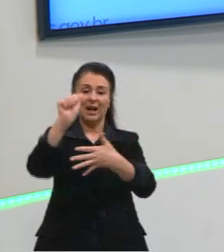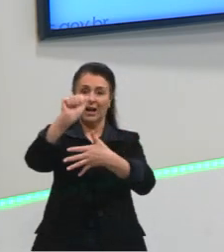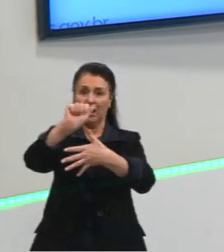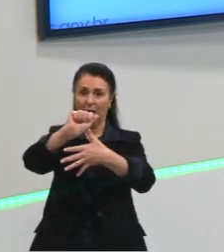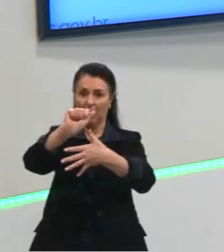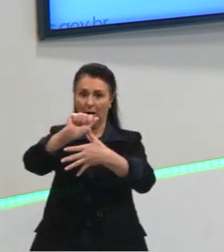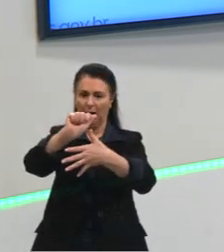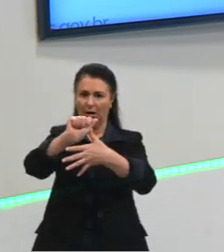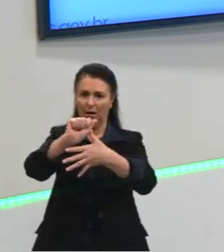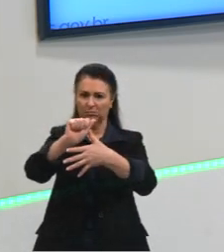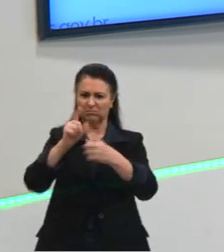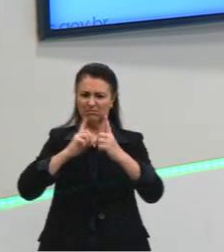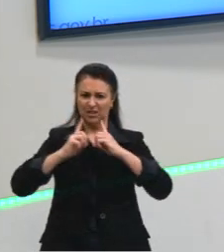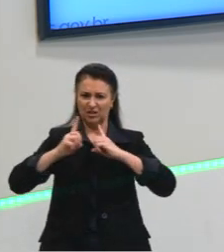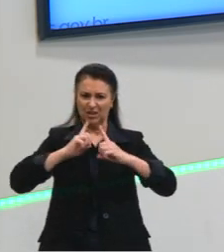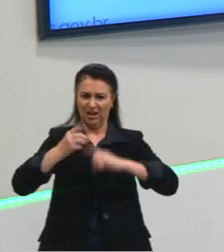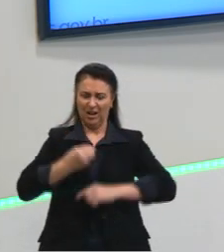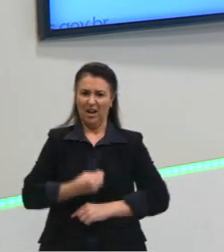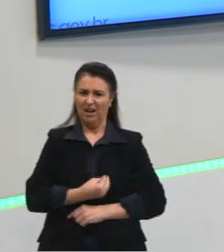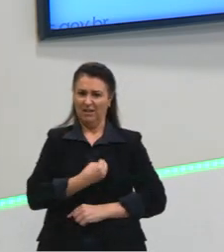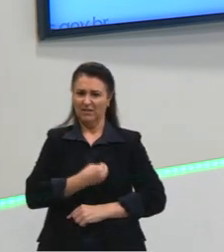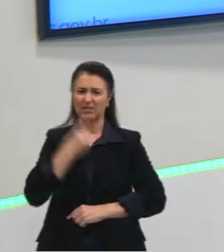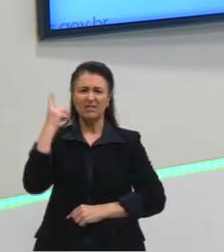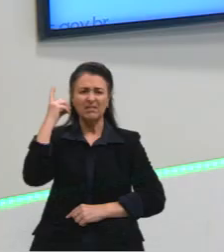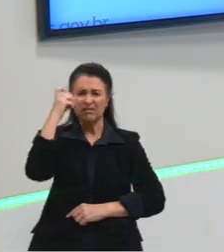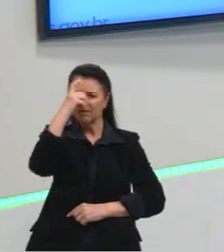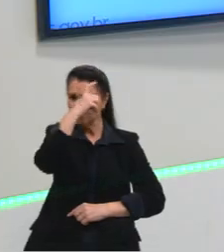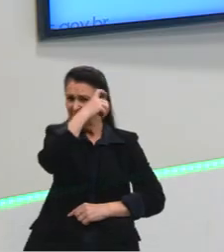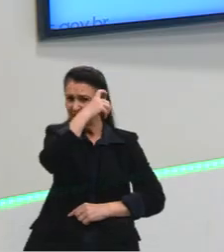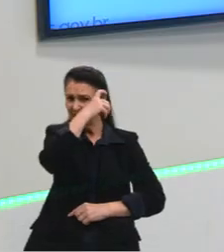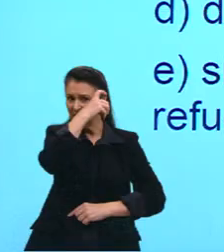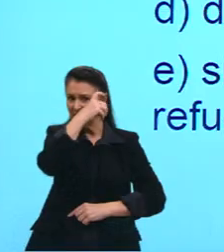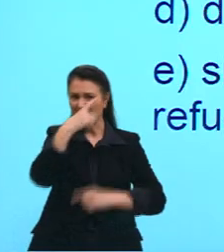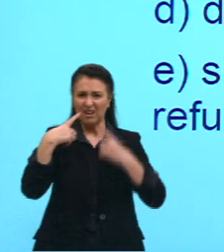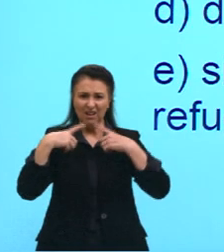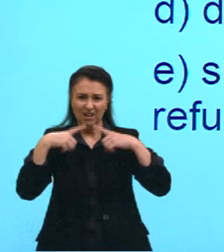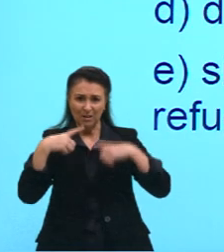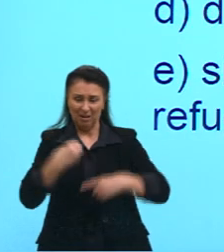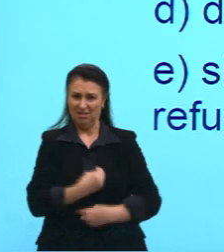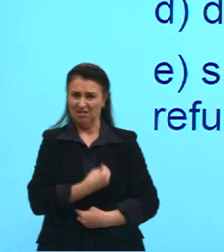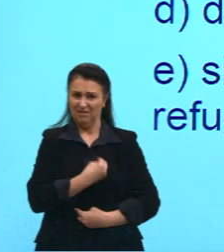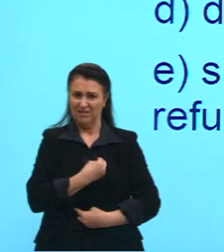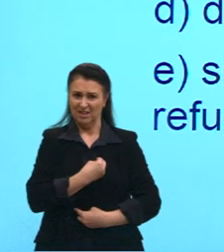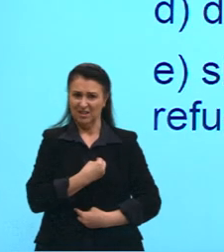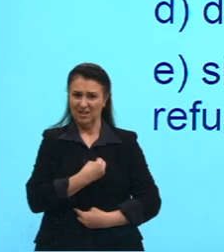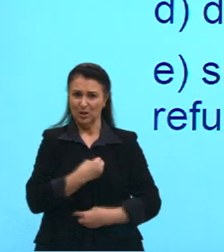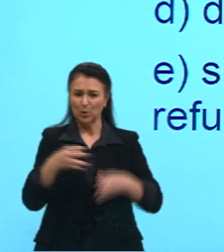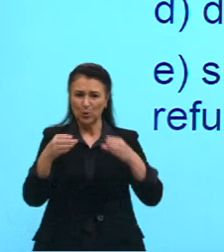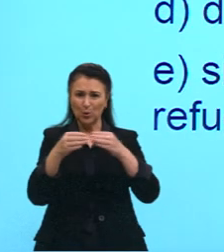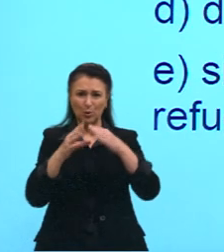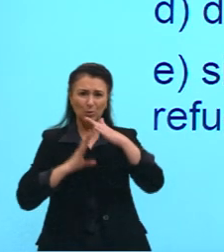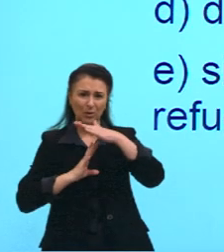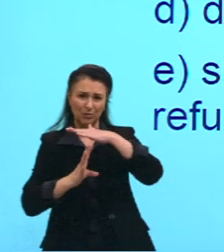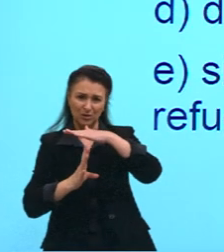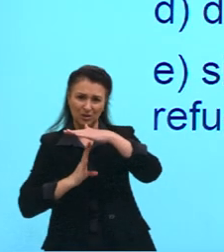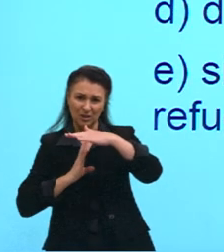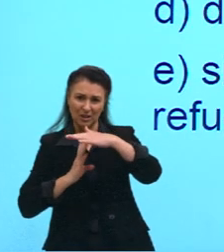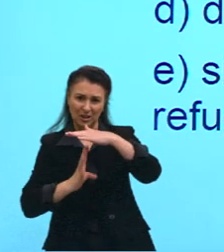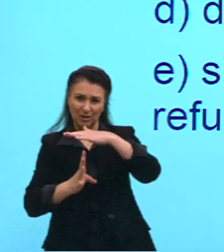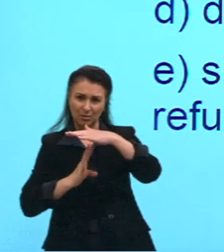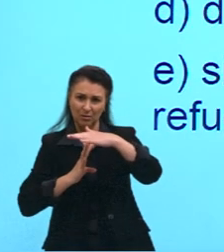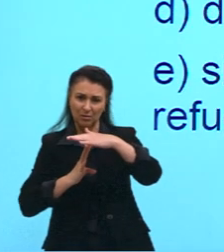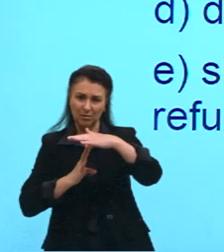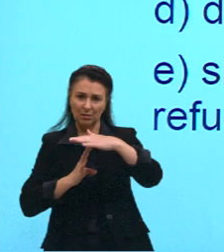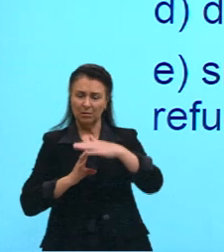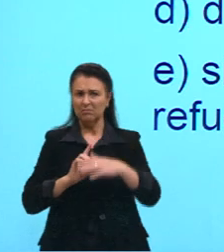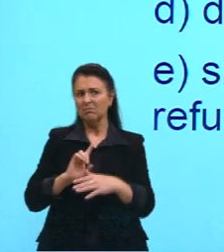de vida dos refugiados criticar os refugiados completamente não né